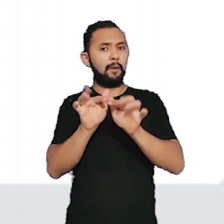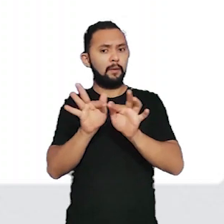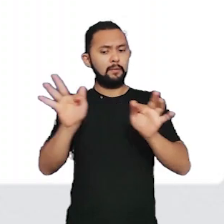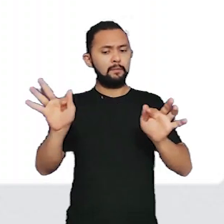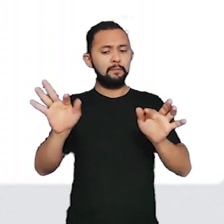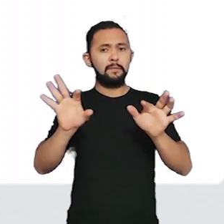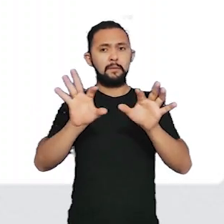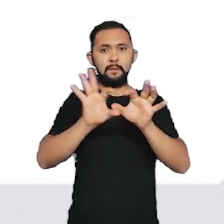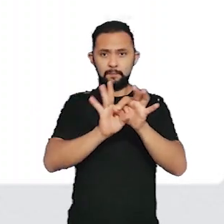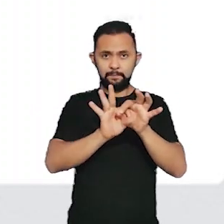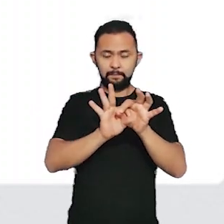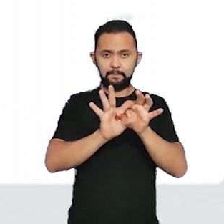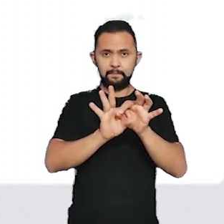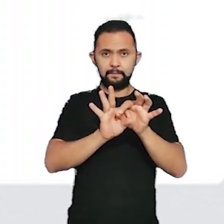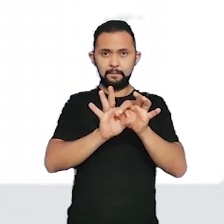oração subordinada